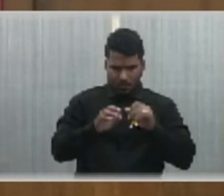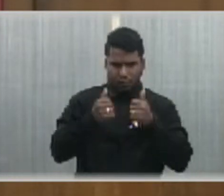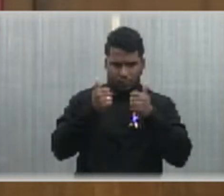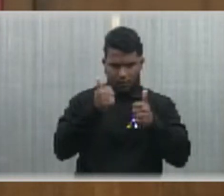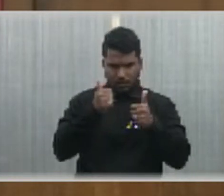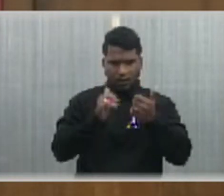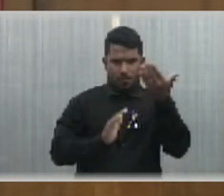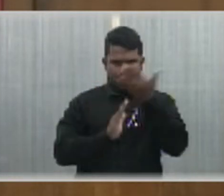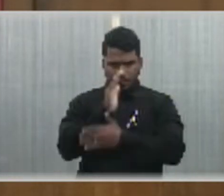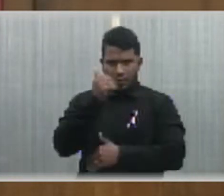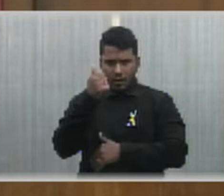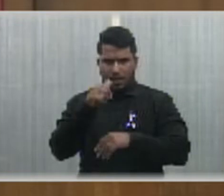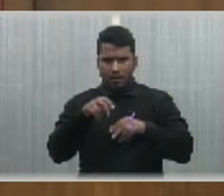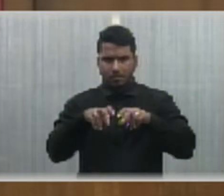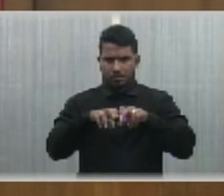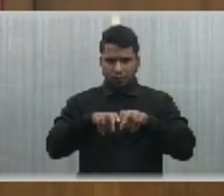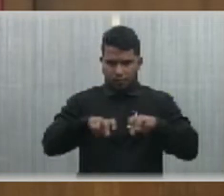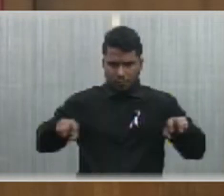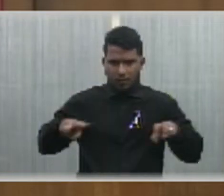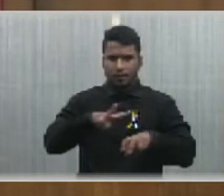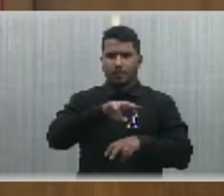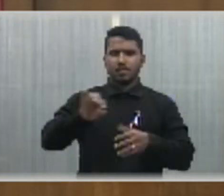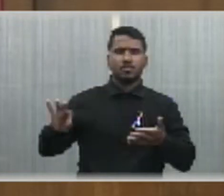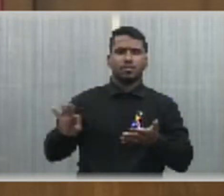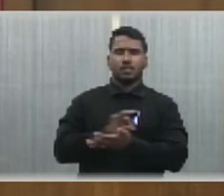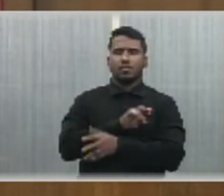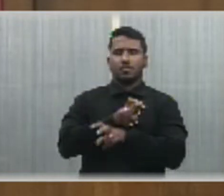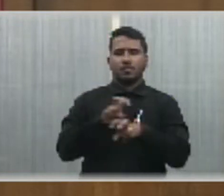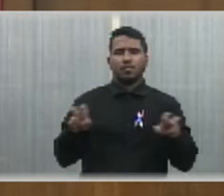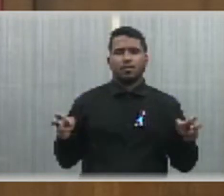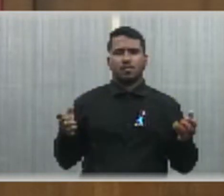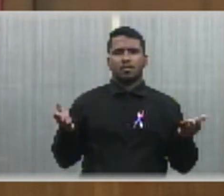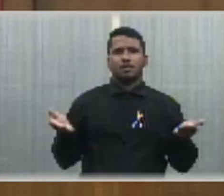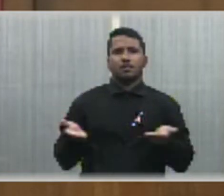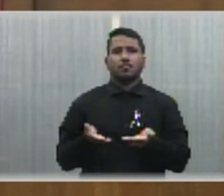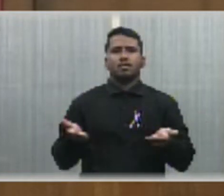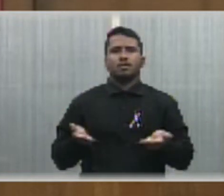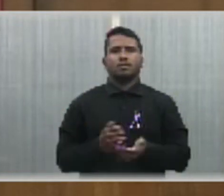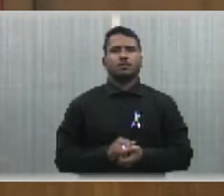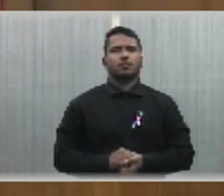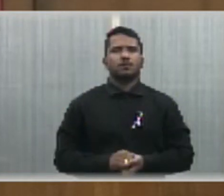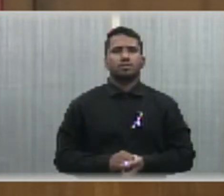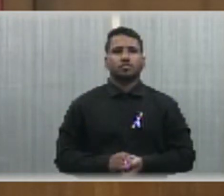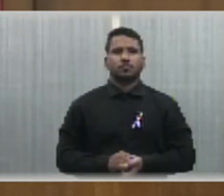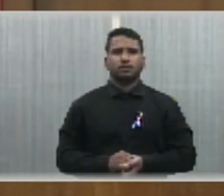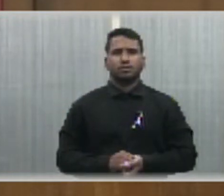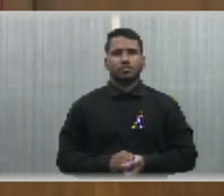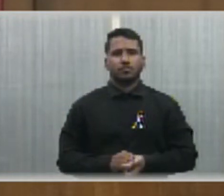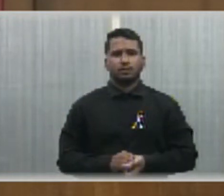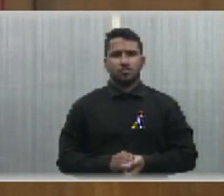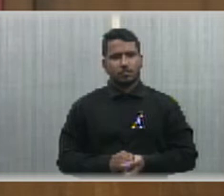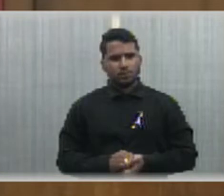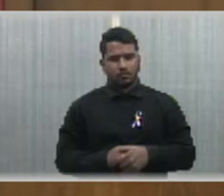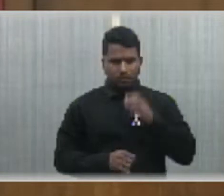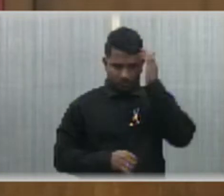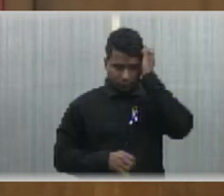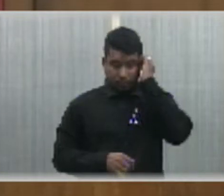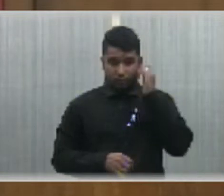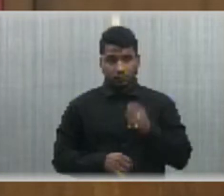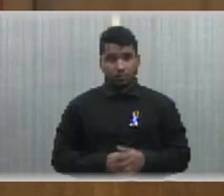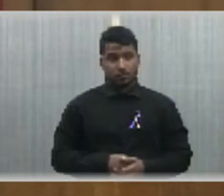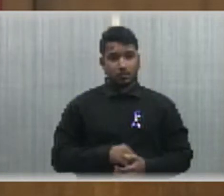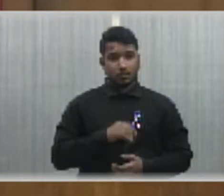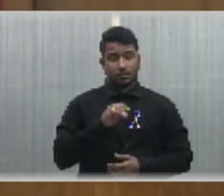conforme aprovada pelo plenário, vai assinada pela mesa da sessão subsequente.